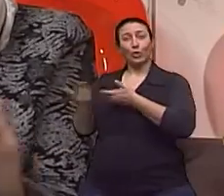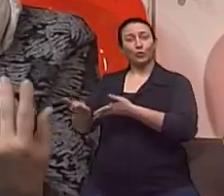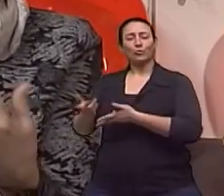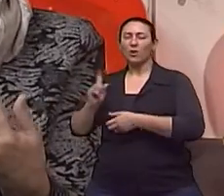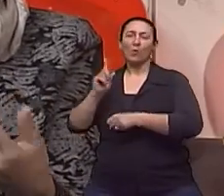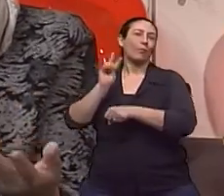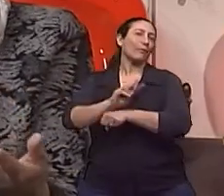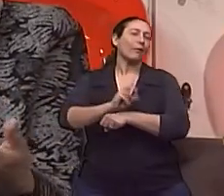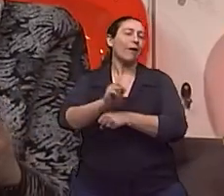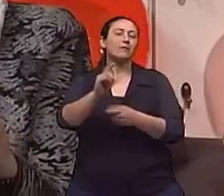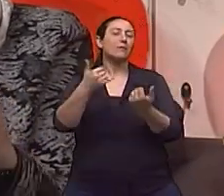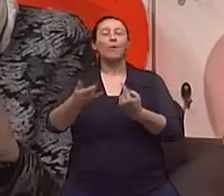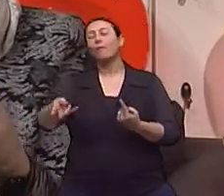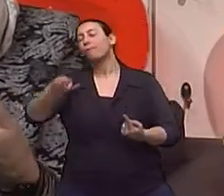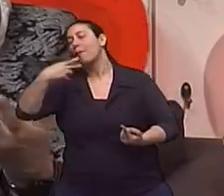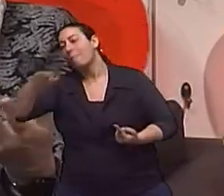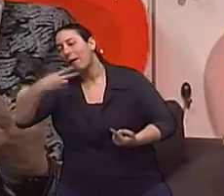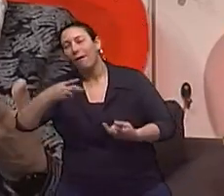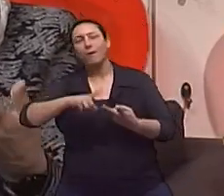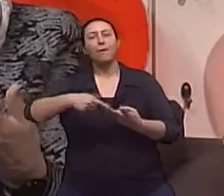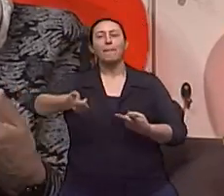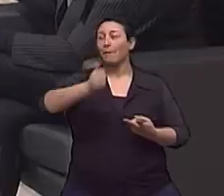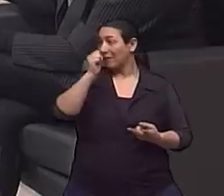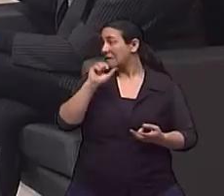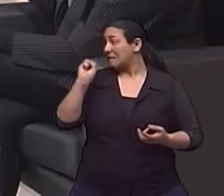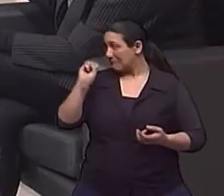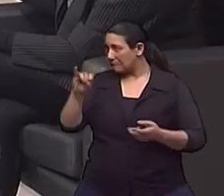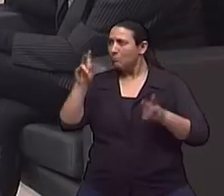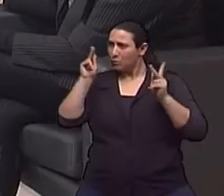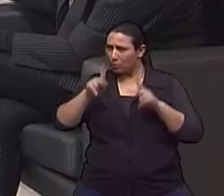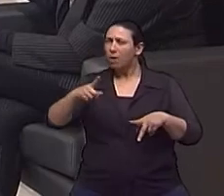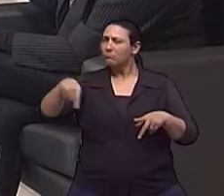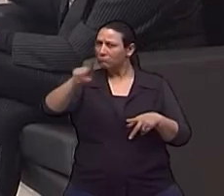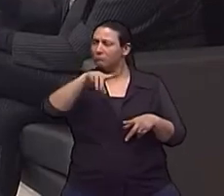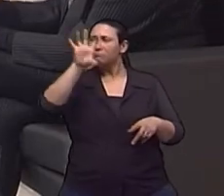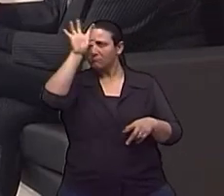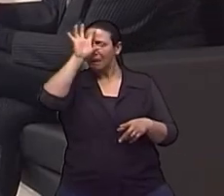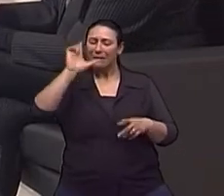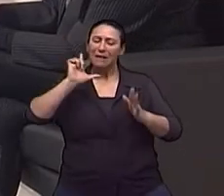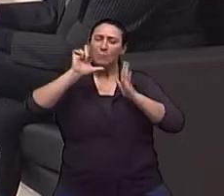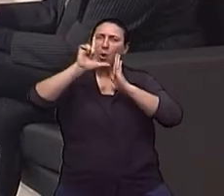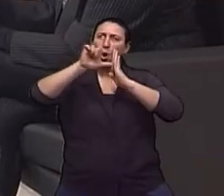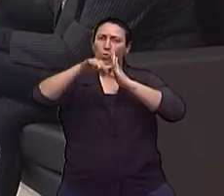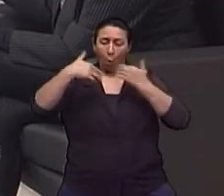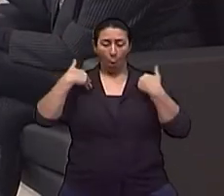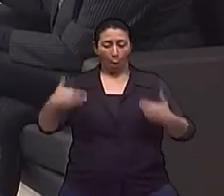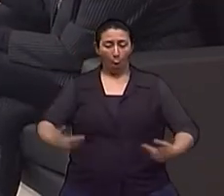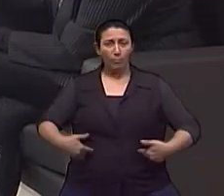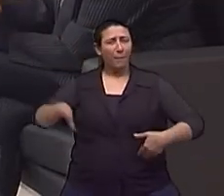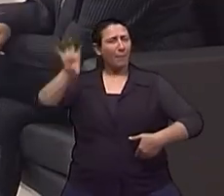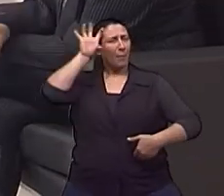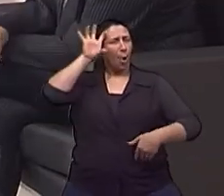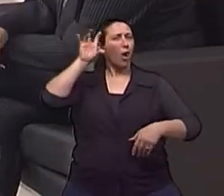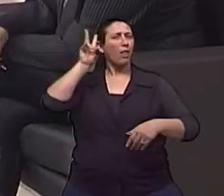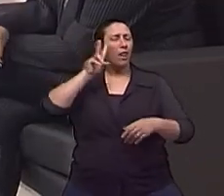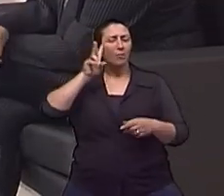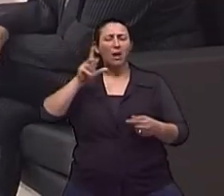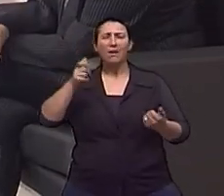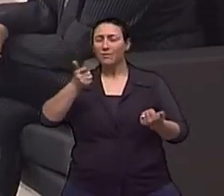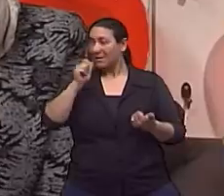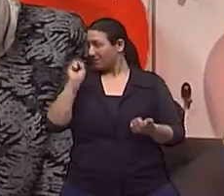juventude fumaram demais você seja o corpo vai memorizando tudo isso vai sofrer vai ficar Sandra vai ser a gente